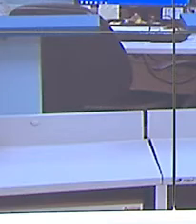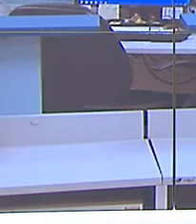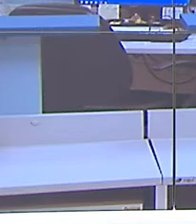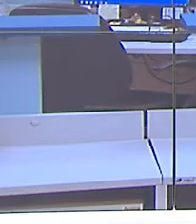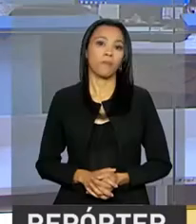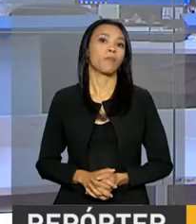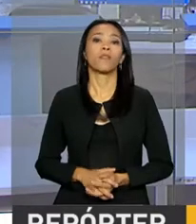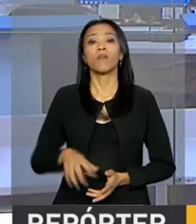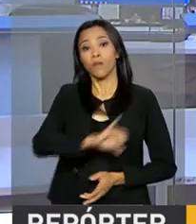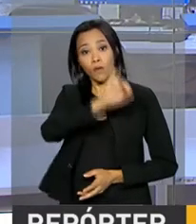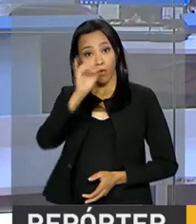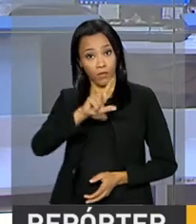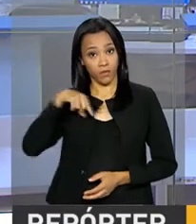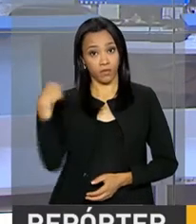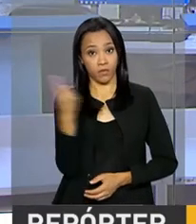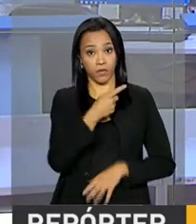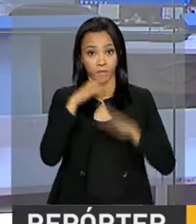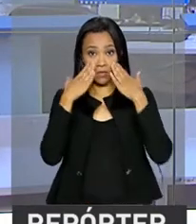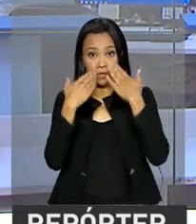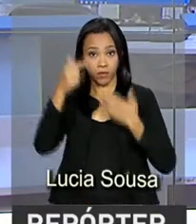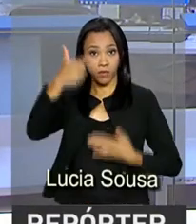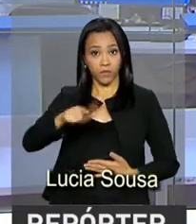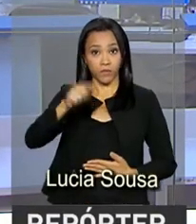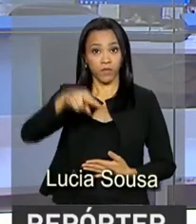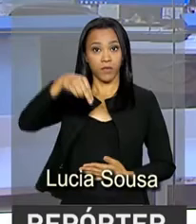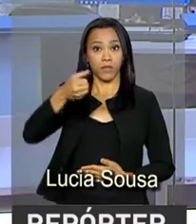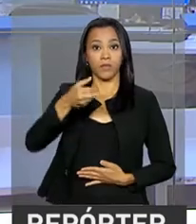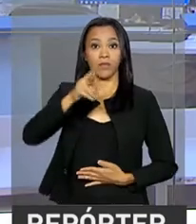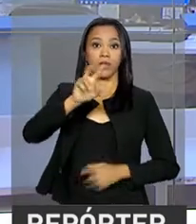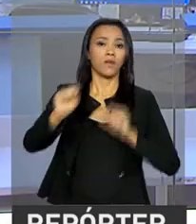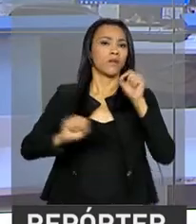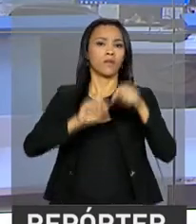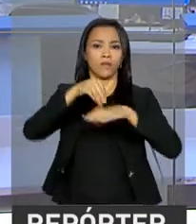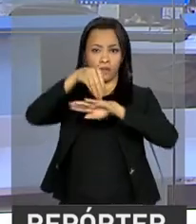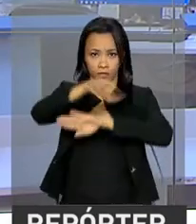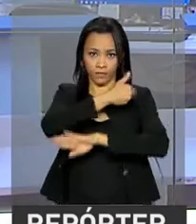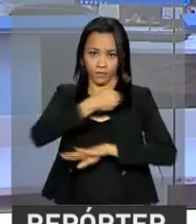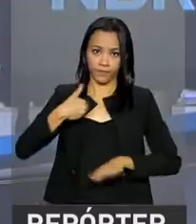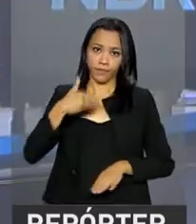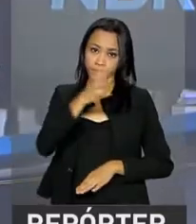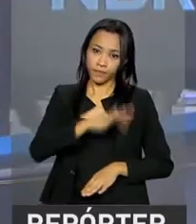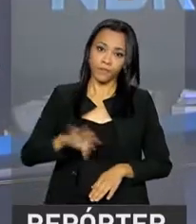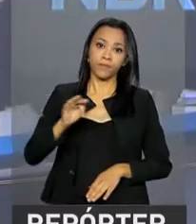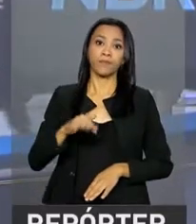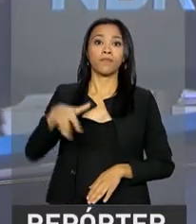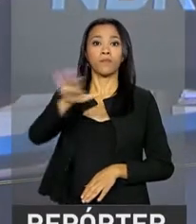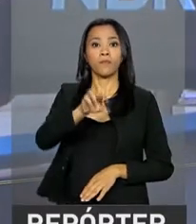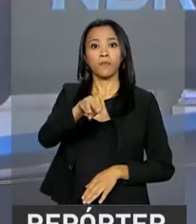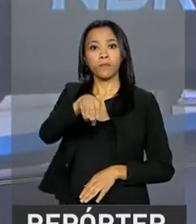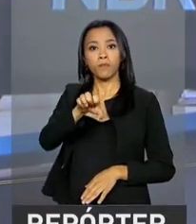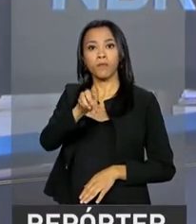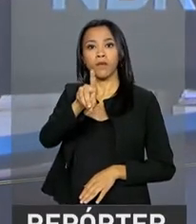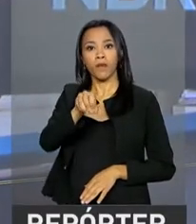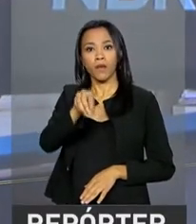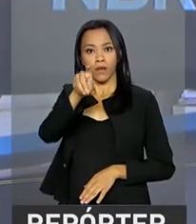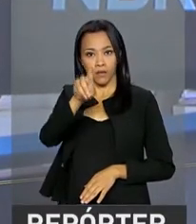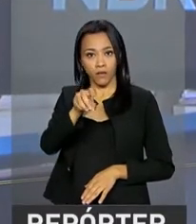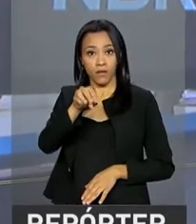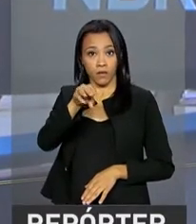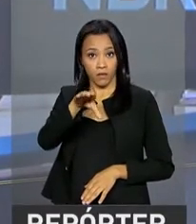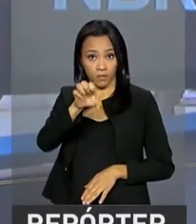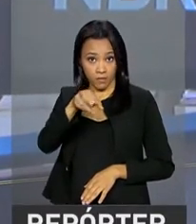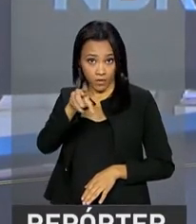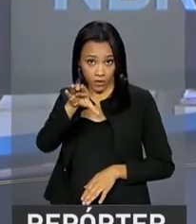lá voltamos com repórter nbr e as notícias do governo federal o mercado financeiro reduziu mais uma vez